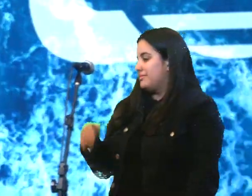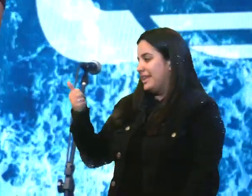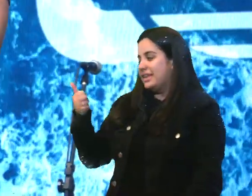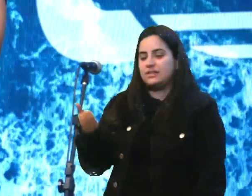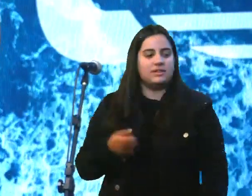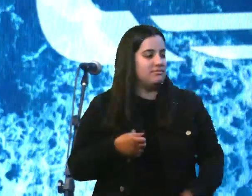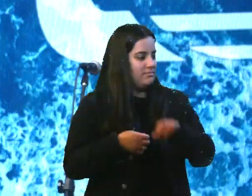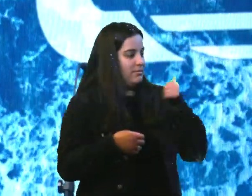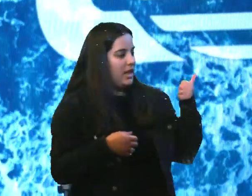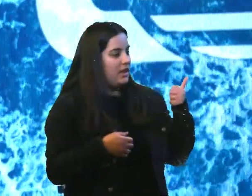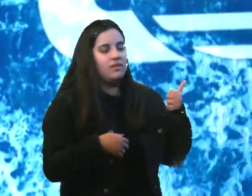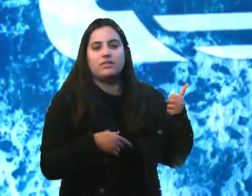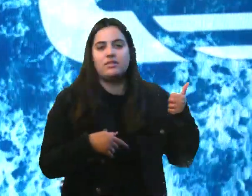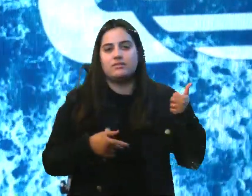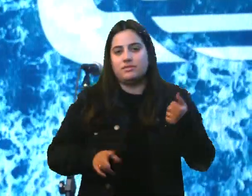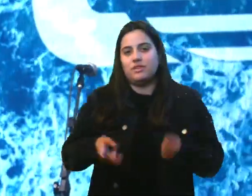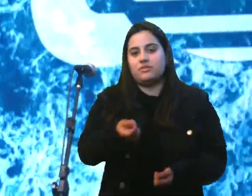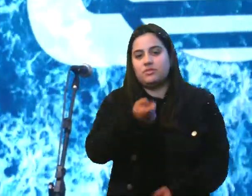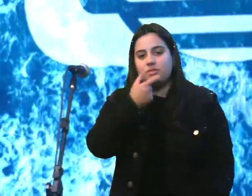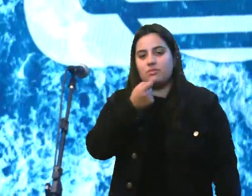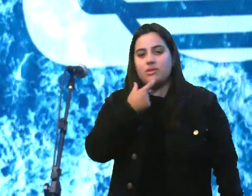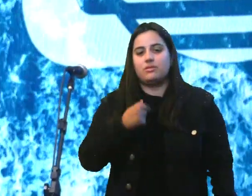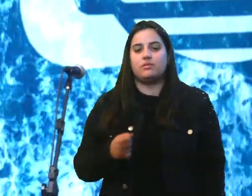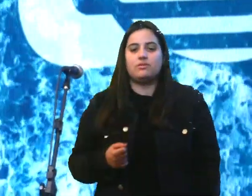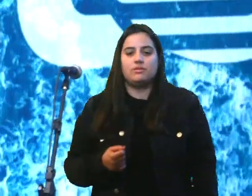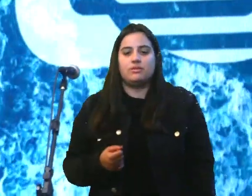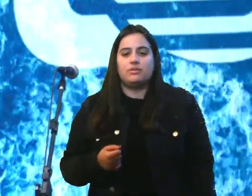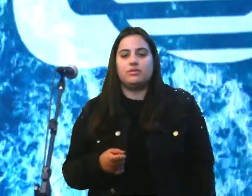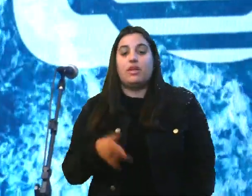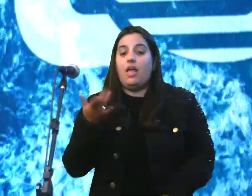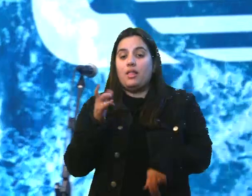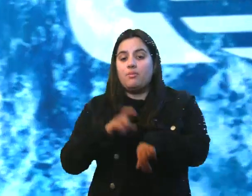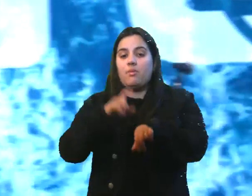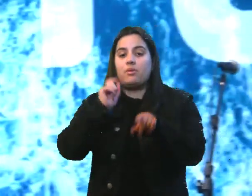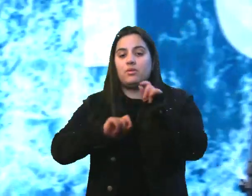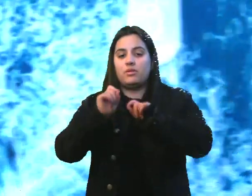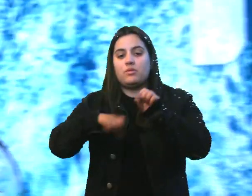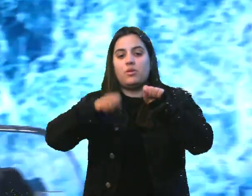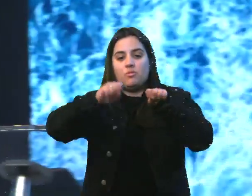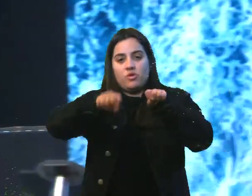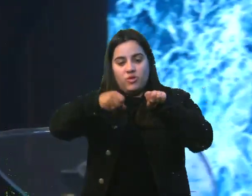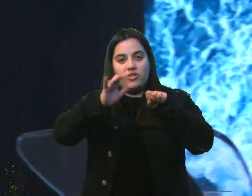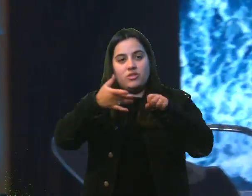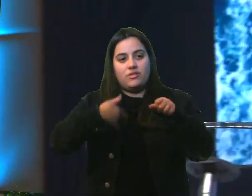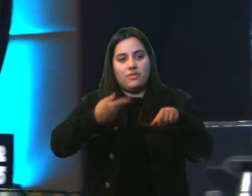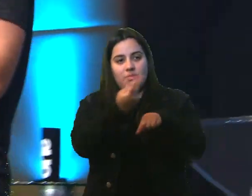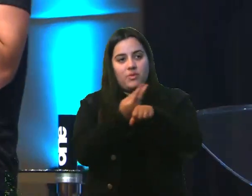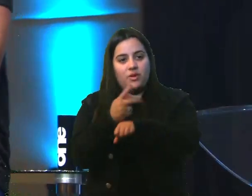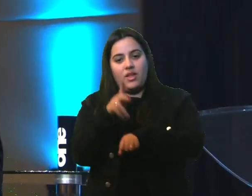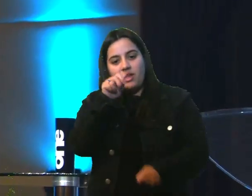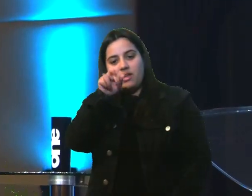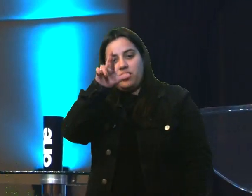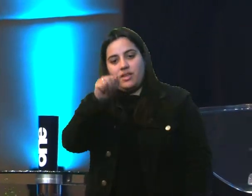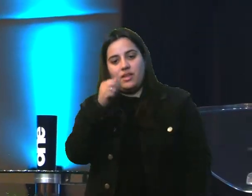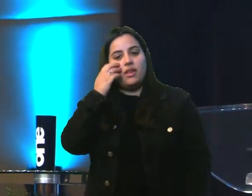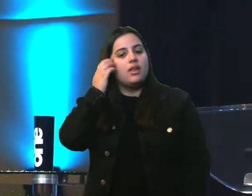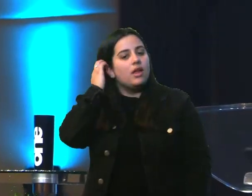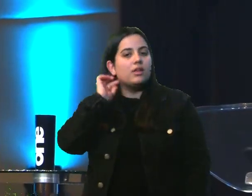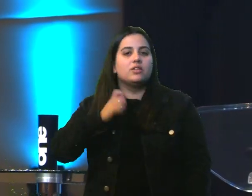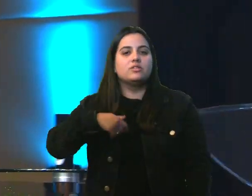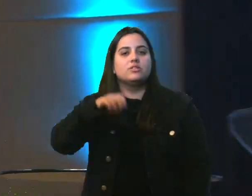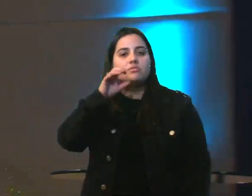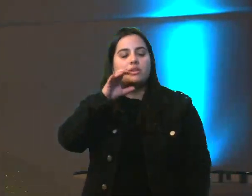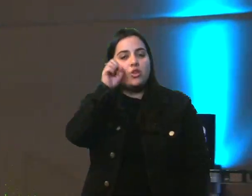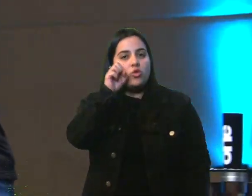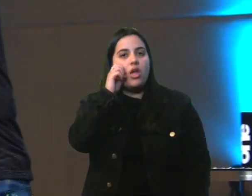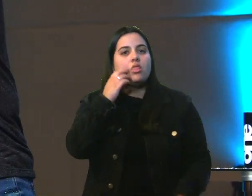Ele, beleza. E continuou comendo. Naquela hora, os motoqueiros estavam indo atrás da Kiara, a gente ia escutando o barulho da moto,